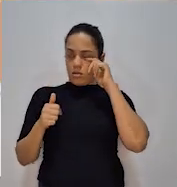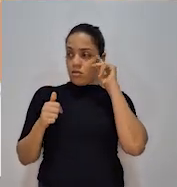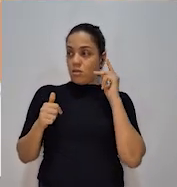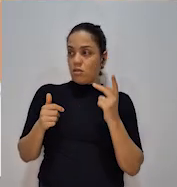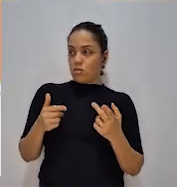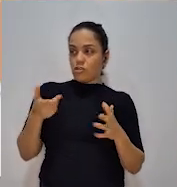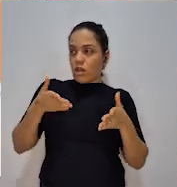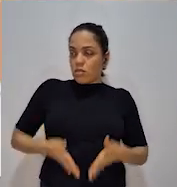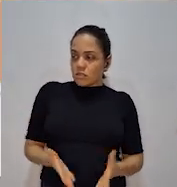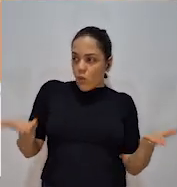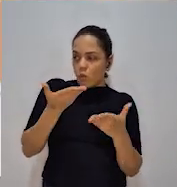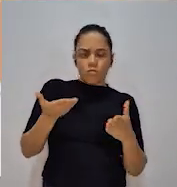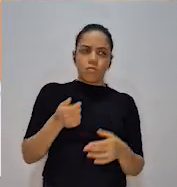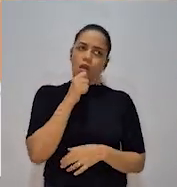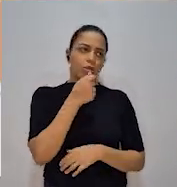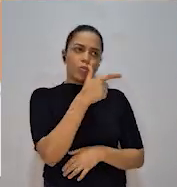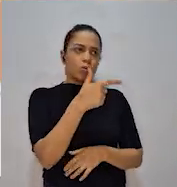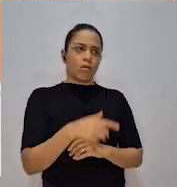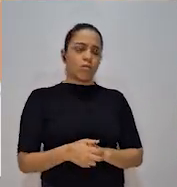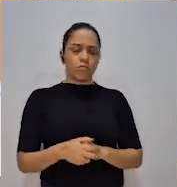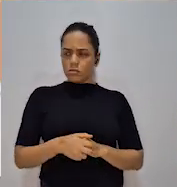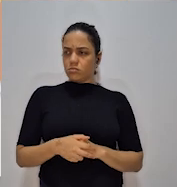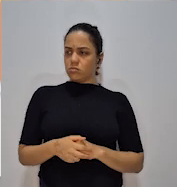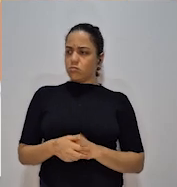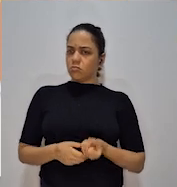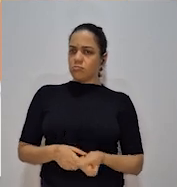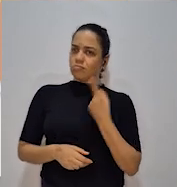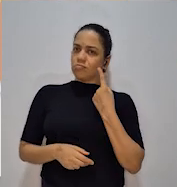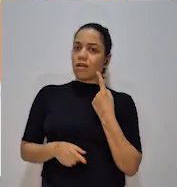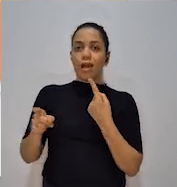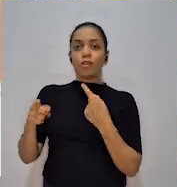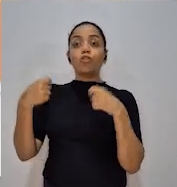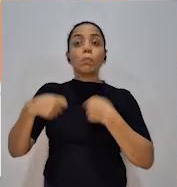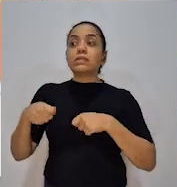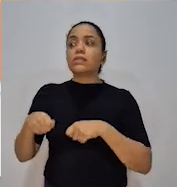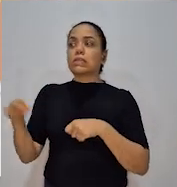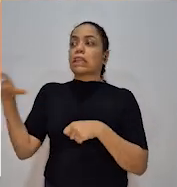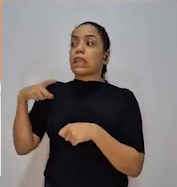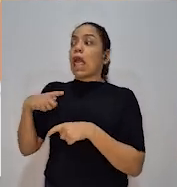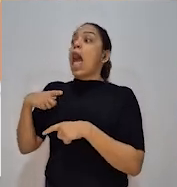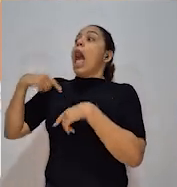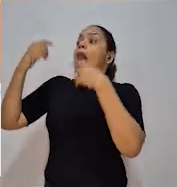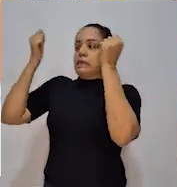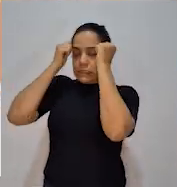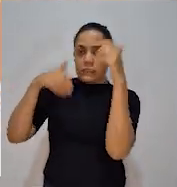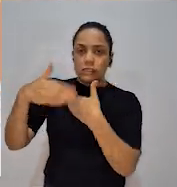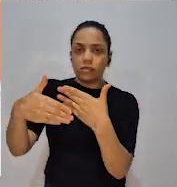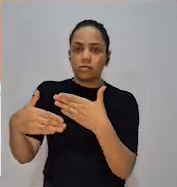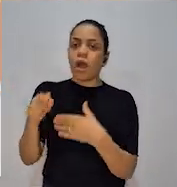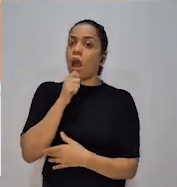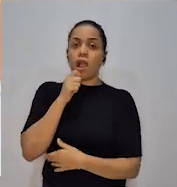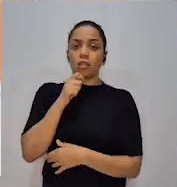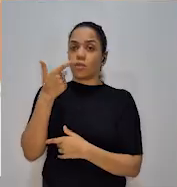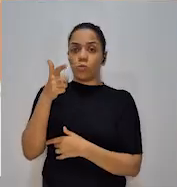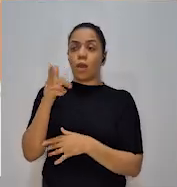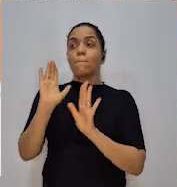que tenha parido recente. Não, ninguém. Isso é ação afirmativa. Não tem ninguém ainda, mas